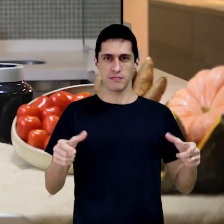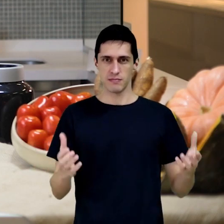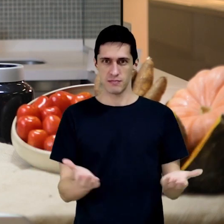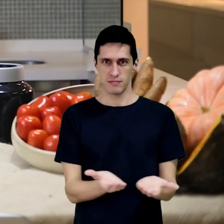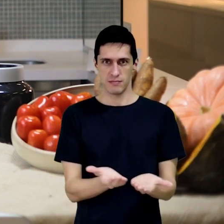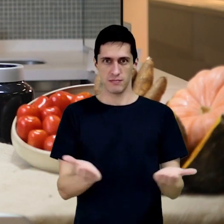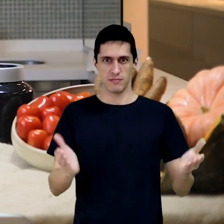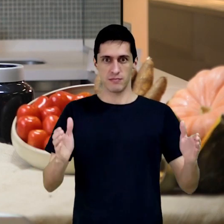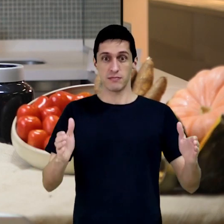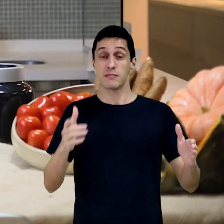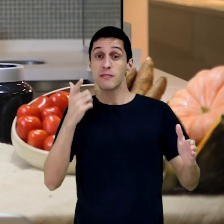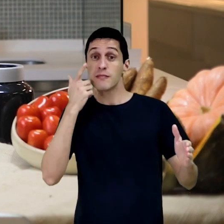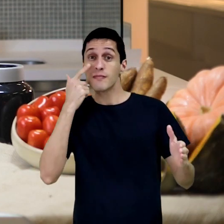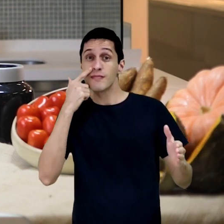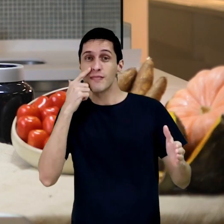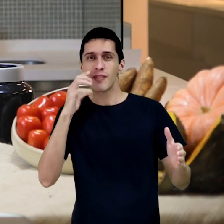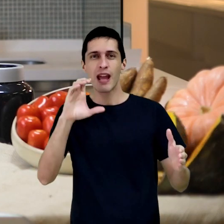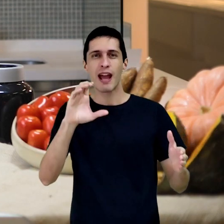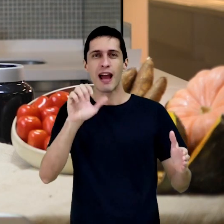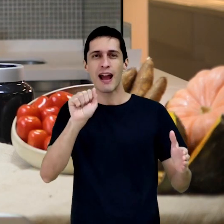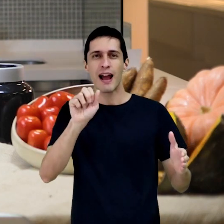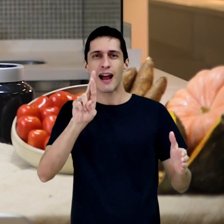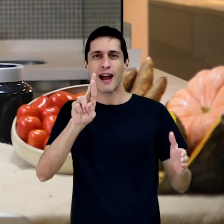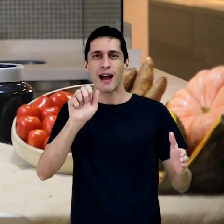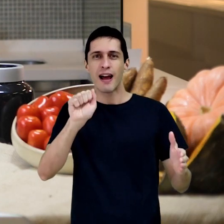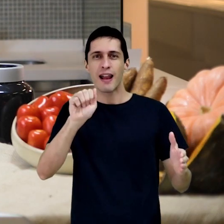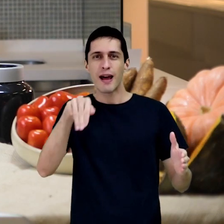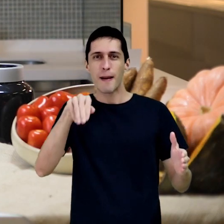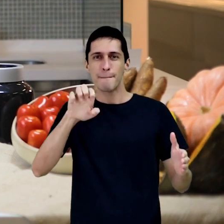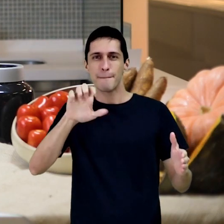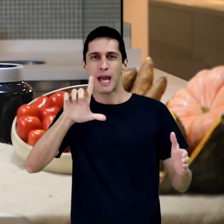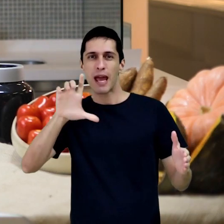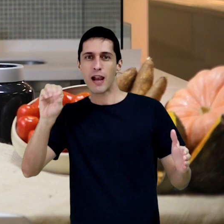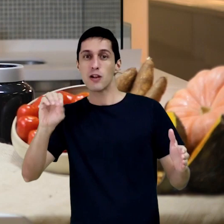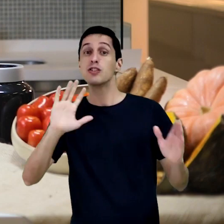caramelo, ó, já esfriou.